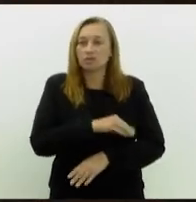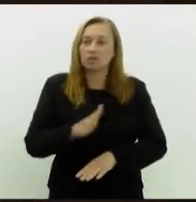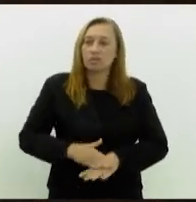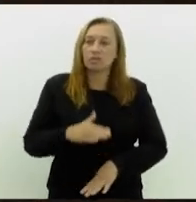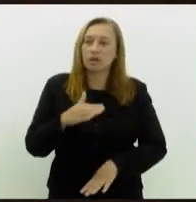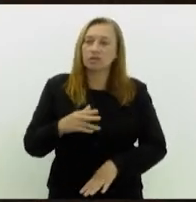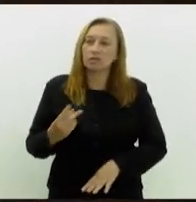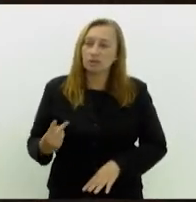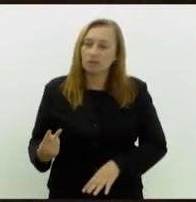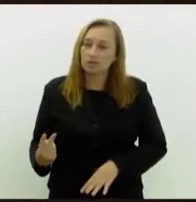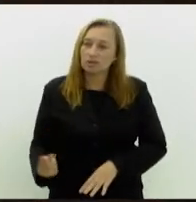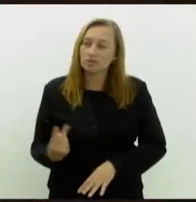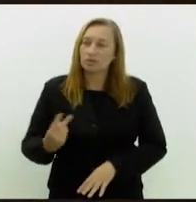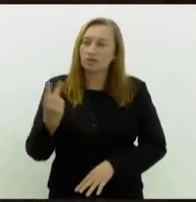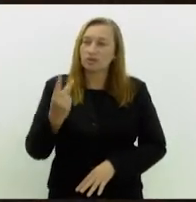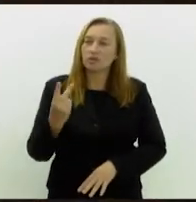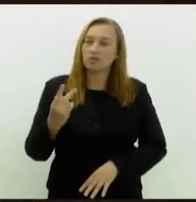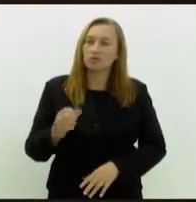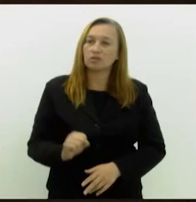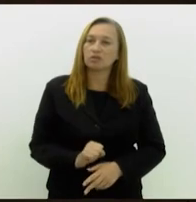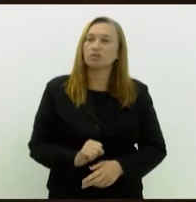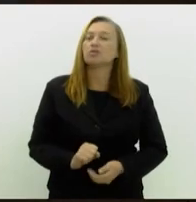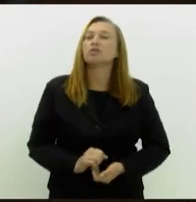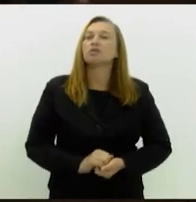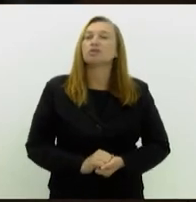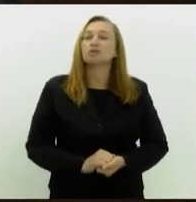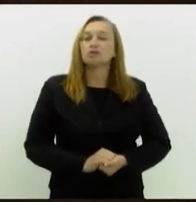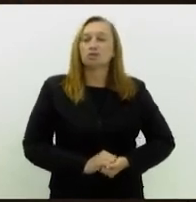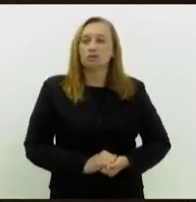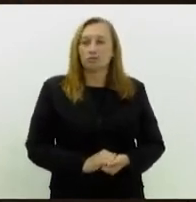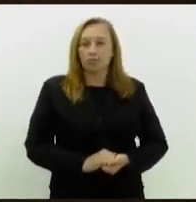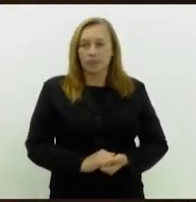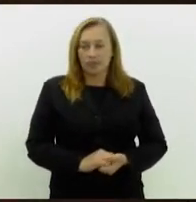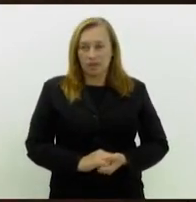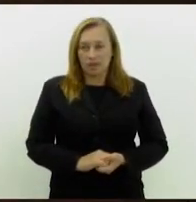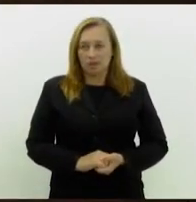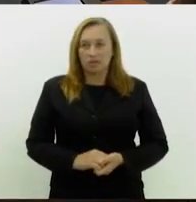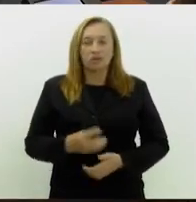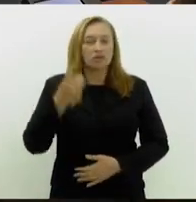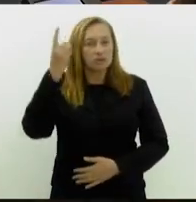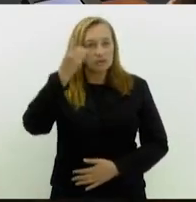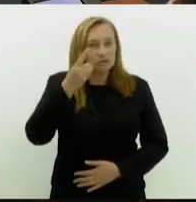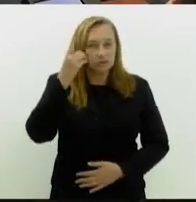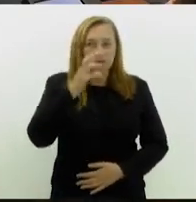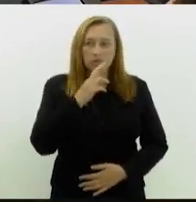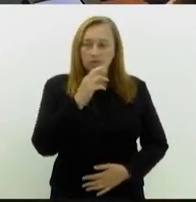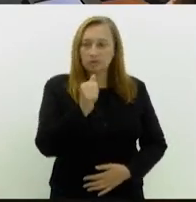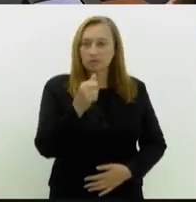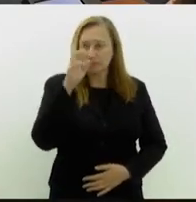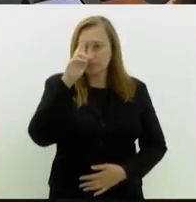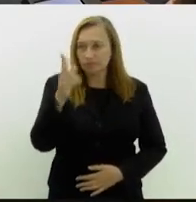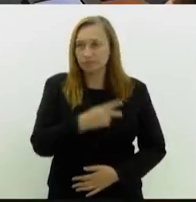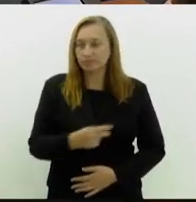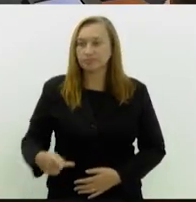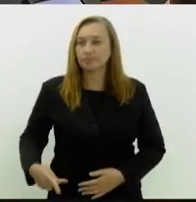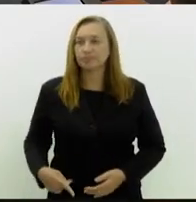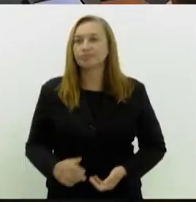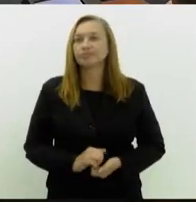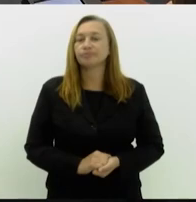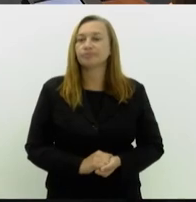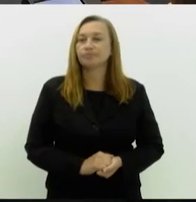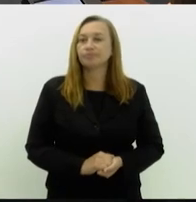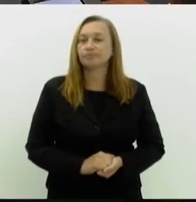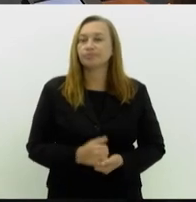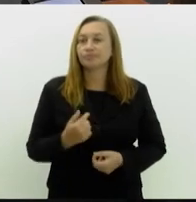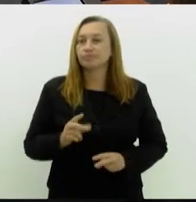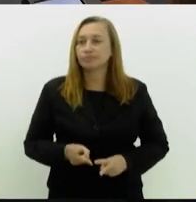do que merecido é um dever do Poder Legislativo e do Poder Executivo deput am senhora Presidente eu